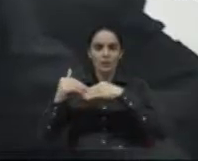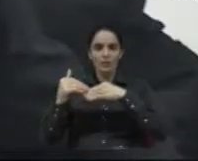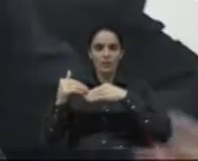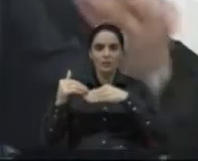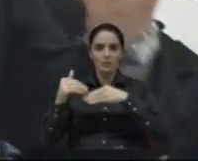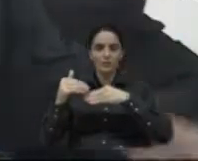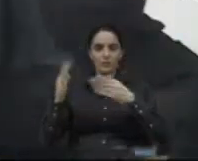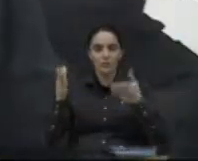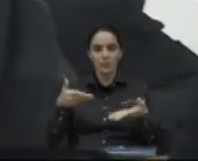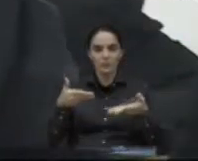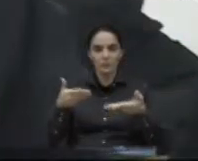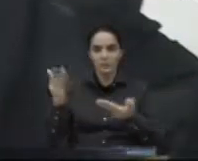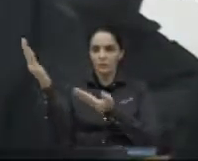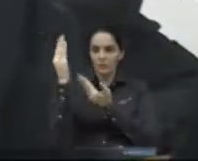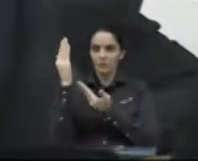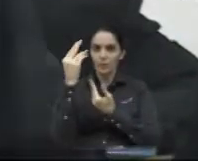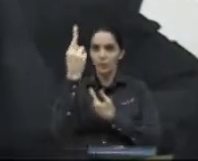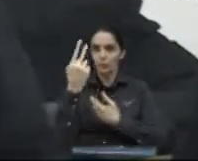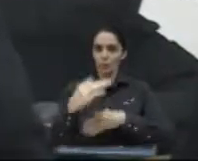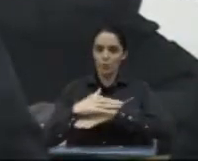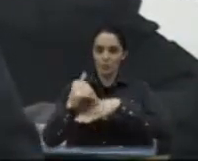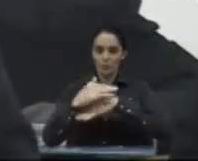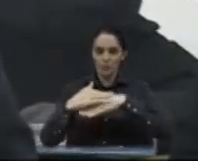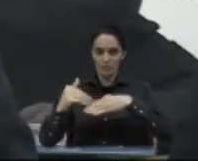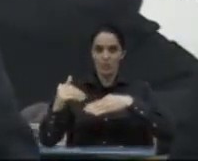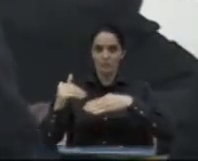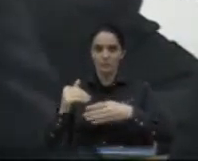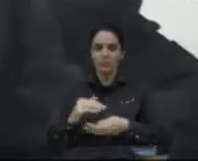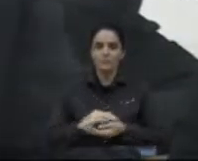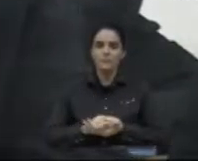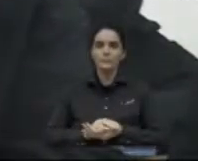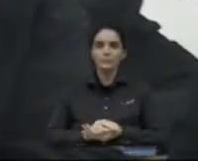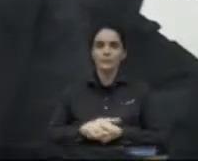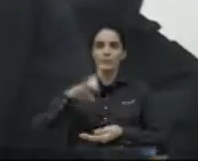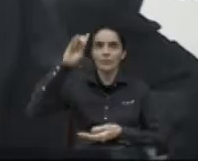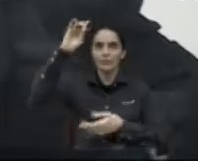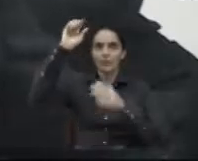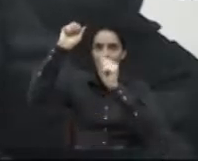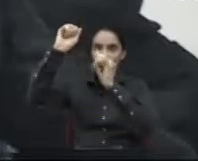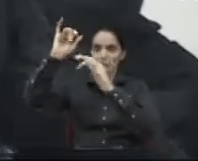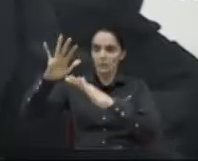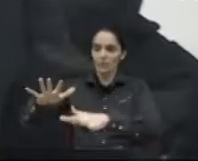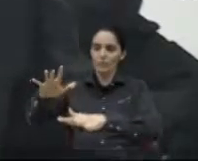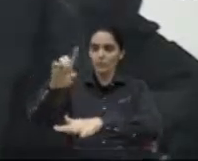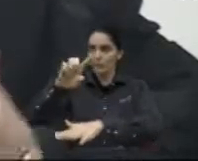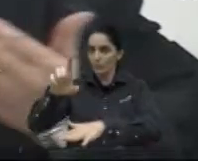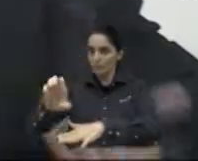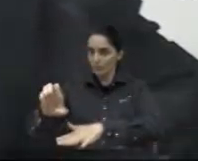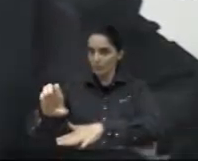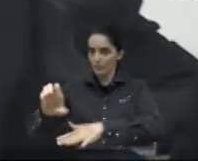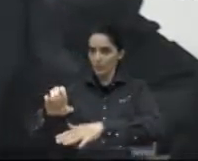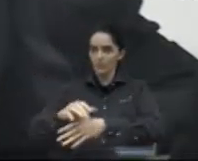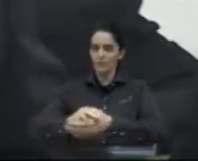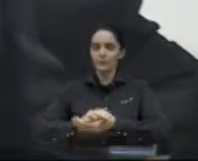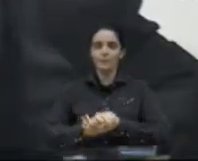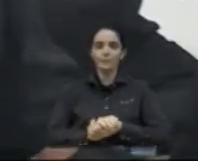todo carinho à memória desse querido Adão Bernardo. Que Deus abençoe ricamente Vossa Excelência. Nós sabemos